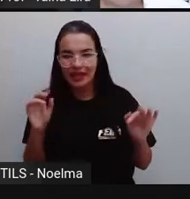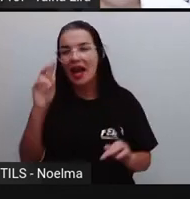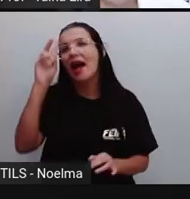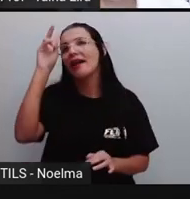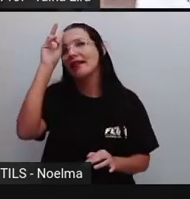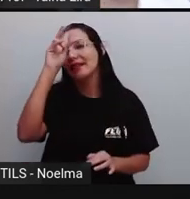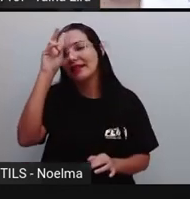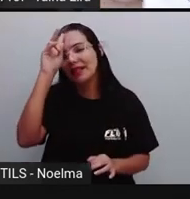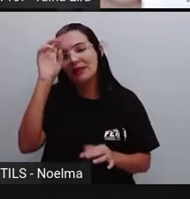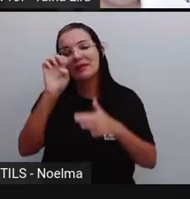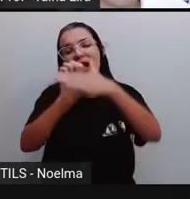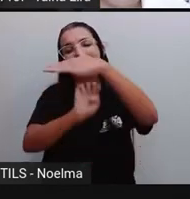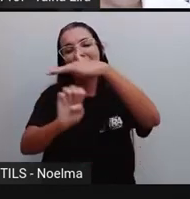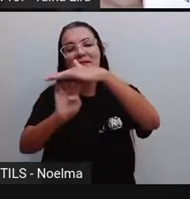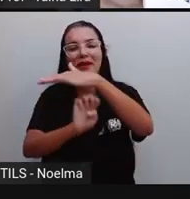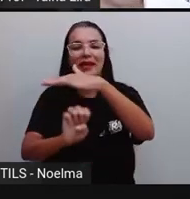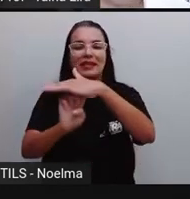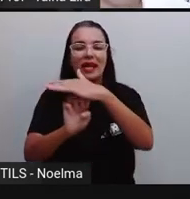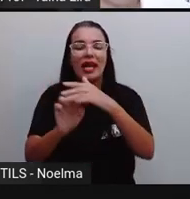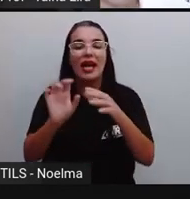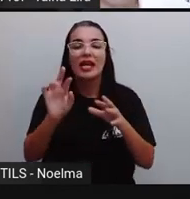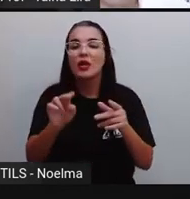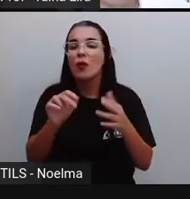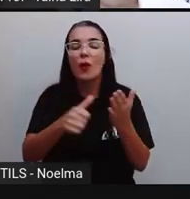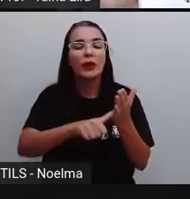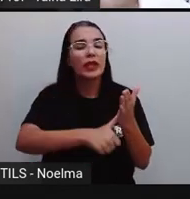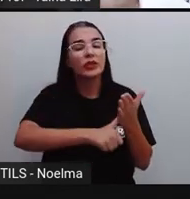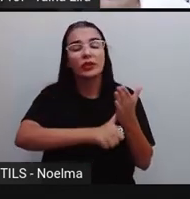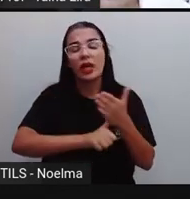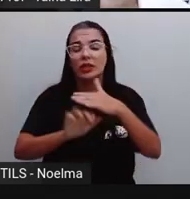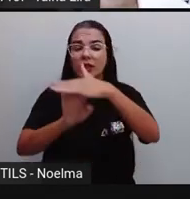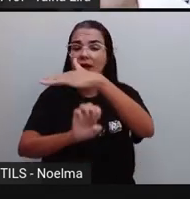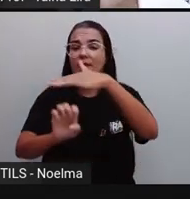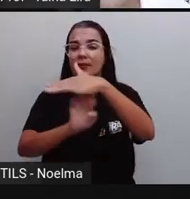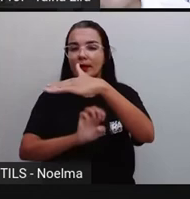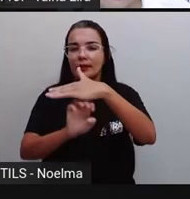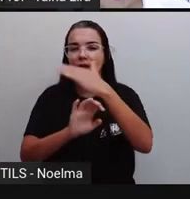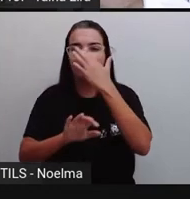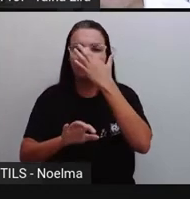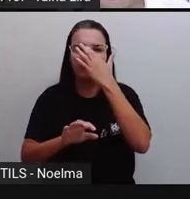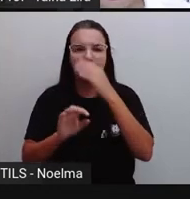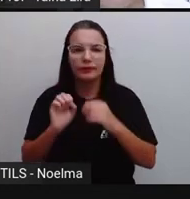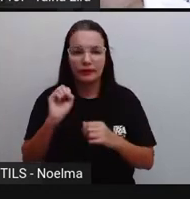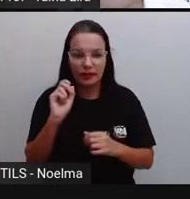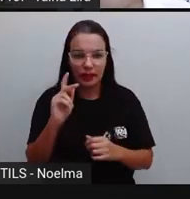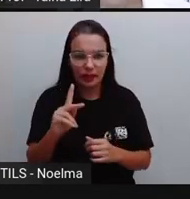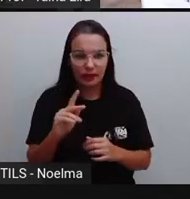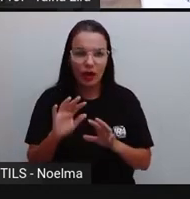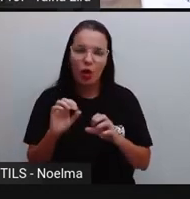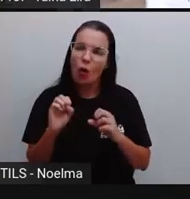da empresa, a identidade da empresa. Então, são frases que a gente sempre vai estar lembrando, né? Ou quando